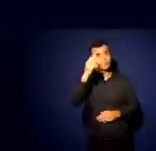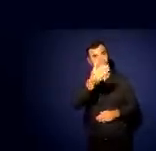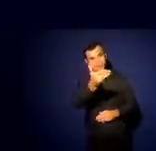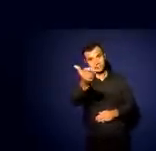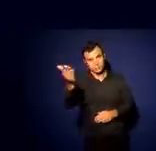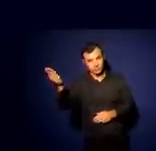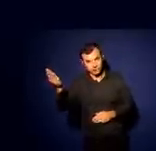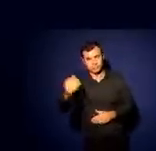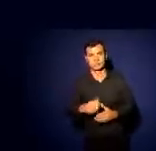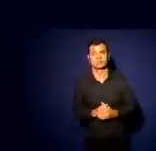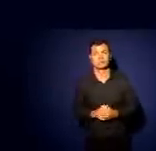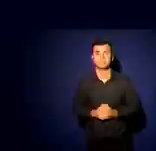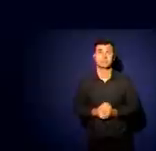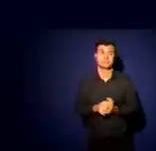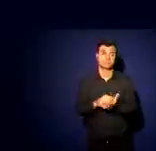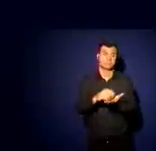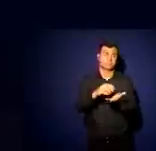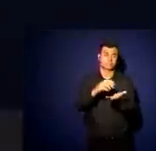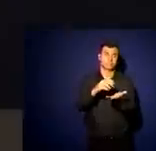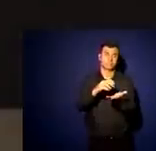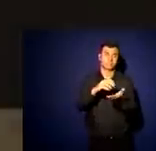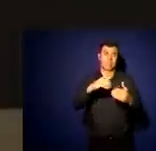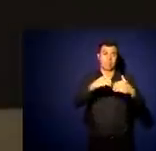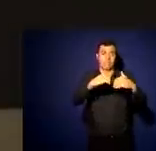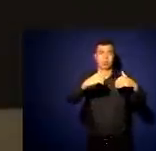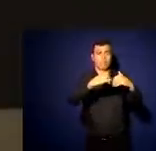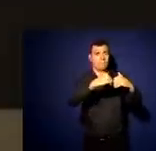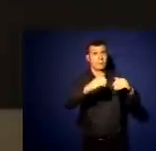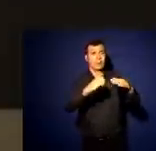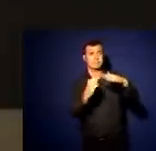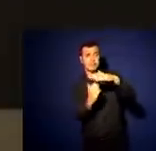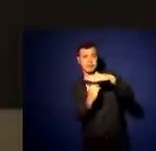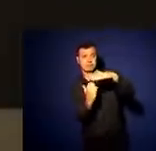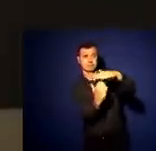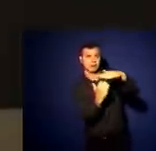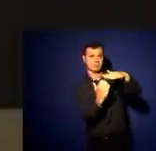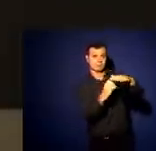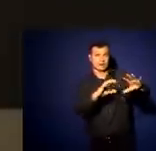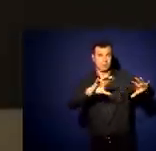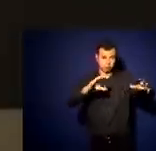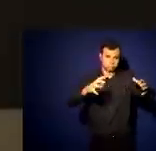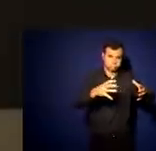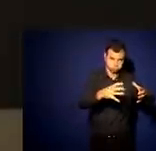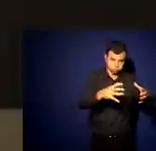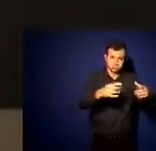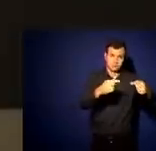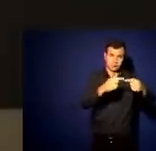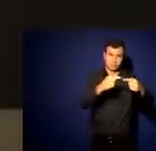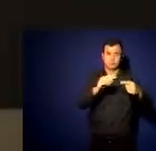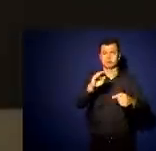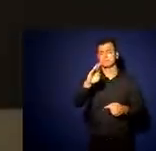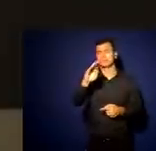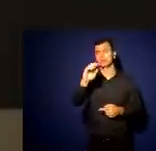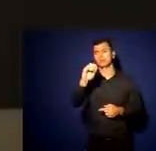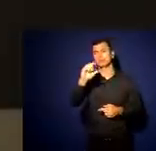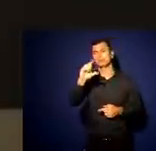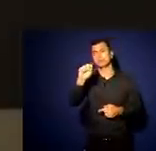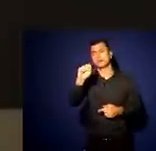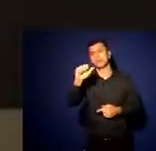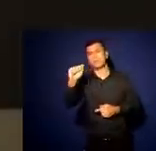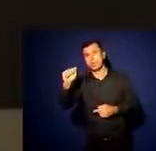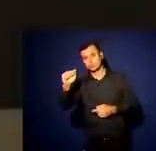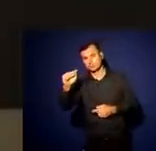a bolsa é um conjunto de empresas falando de forma bem resumida de cada setor o setor de commodities com exceção de mineração